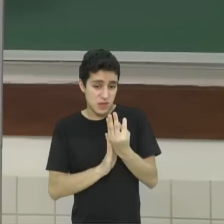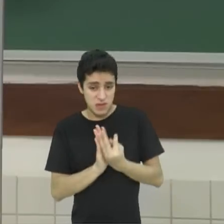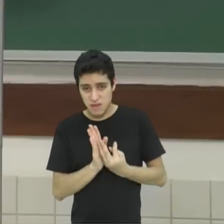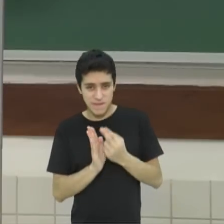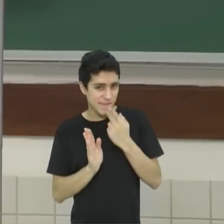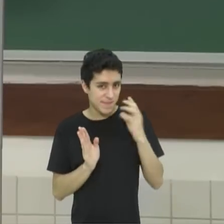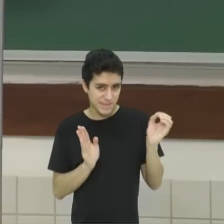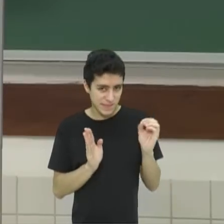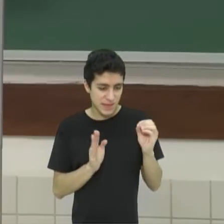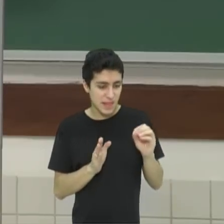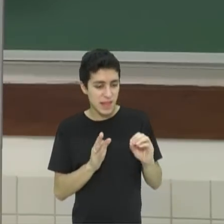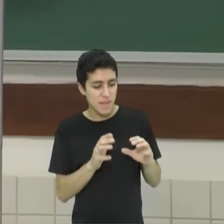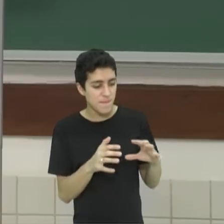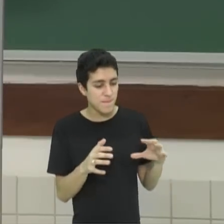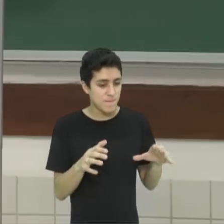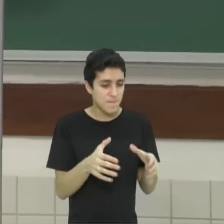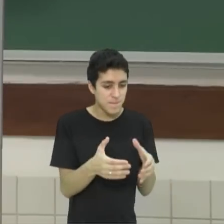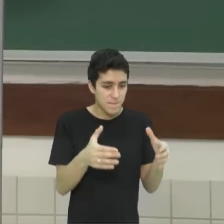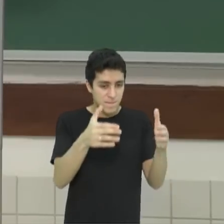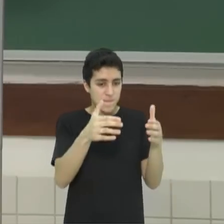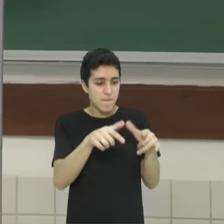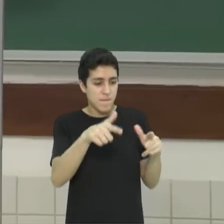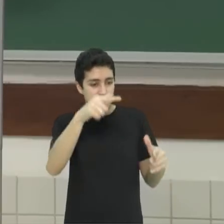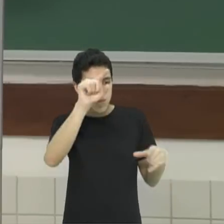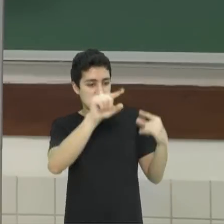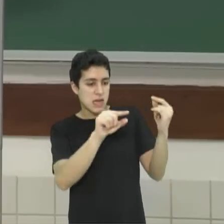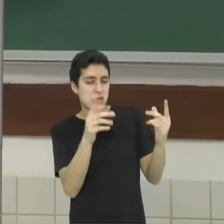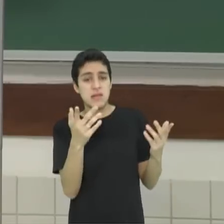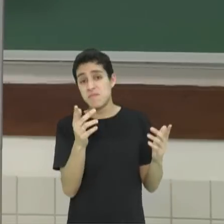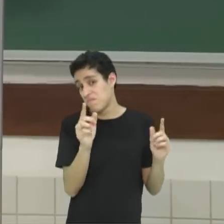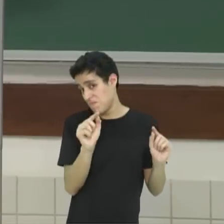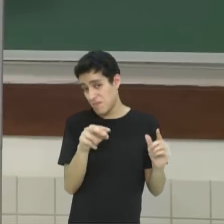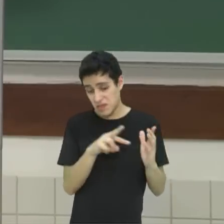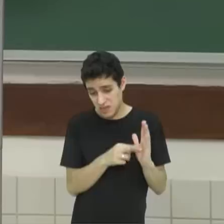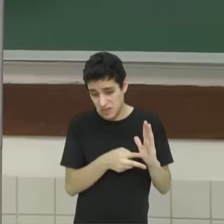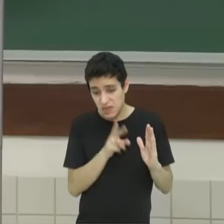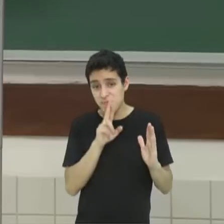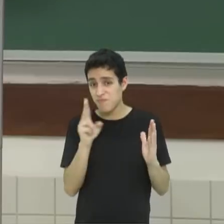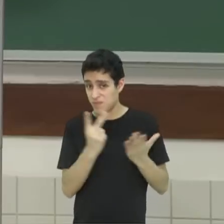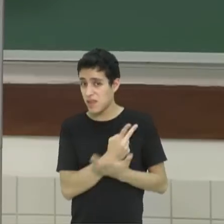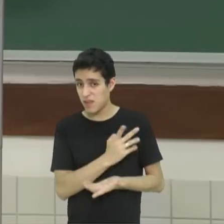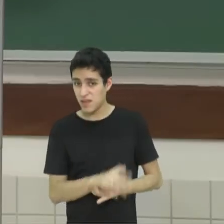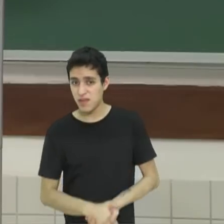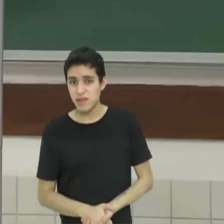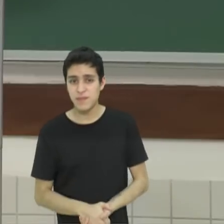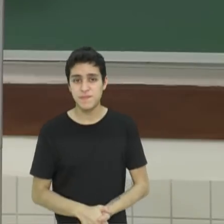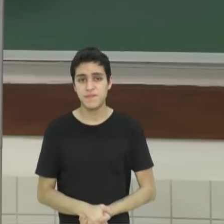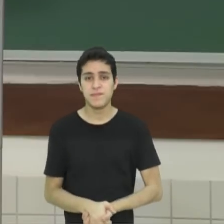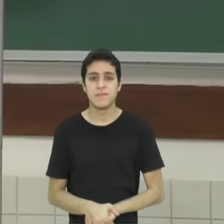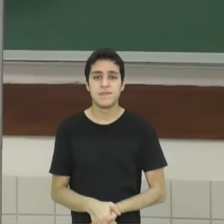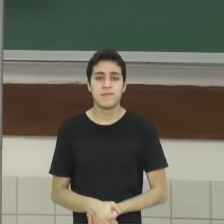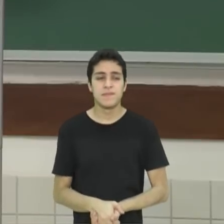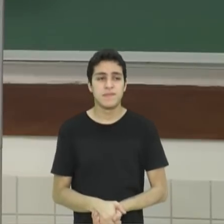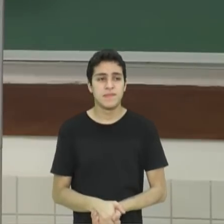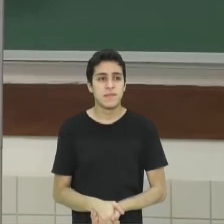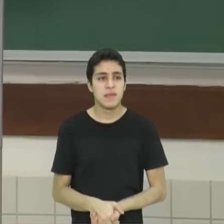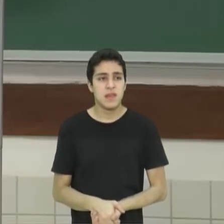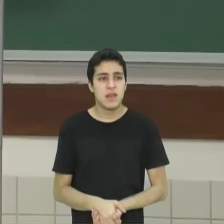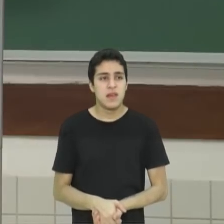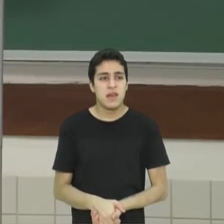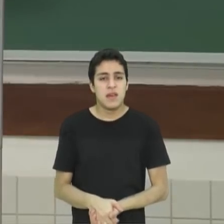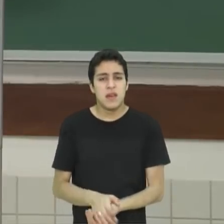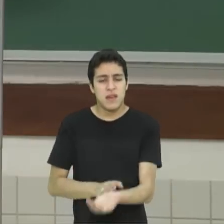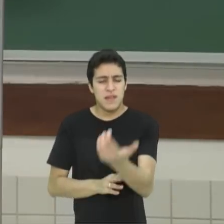não se fala em plantas. Logo, nós poderíamos pensar que essa resposta está errada, ok?